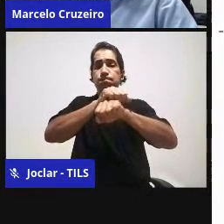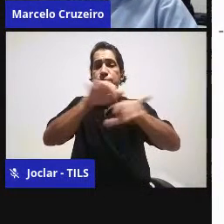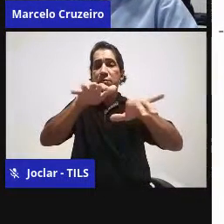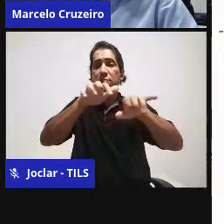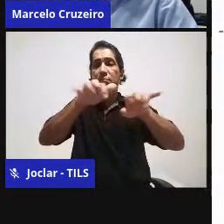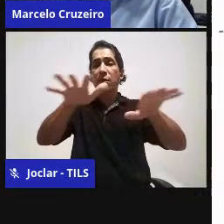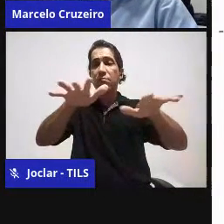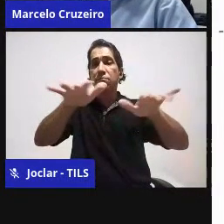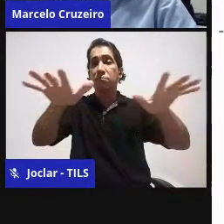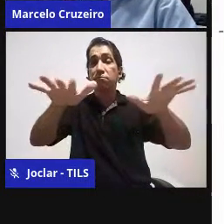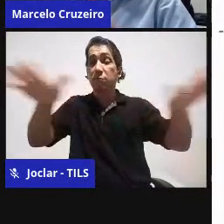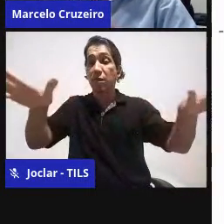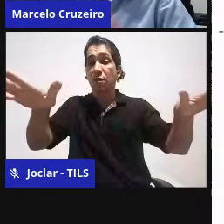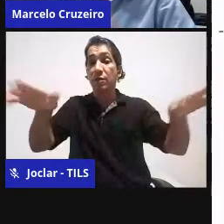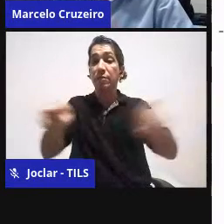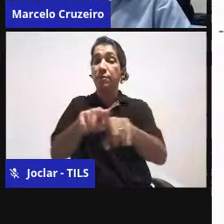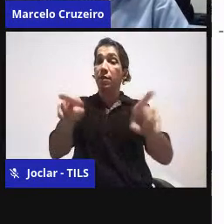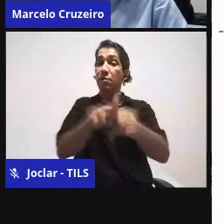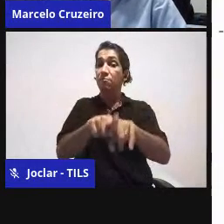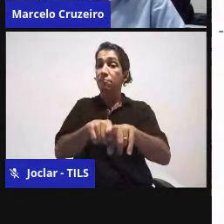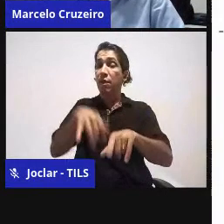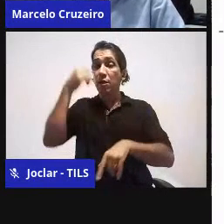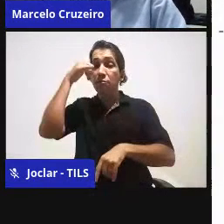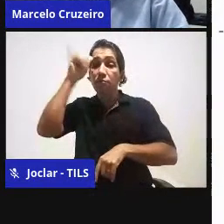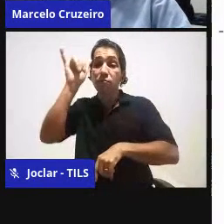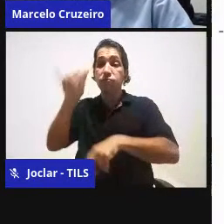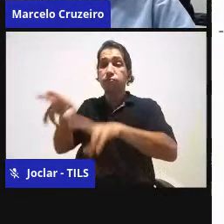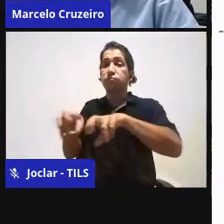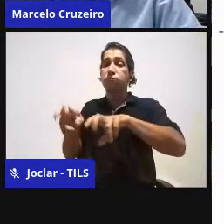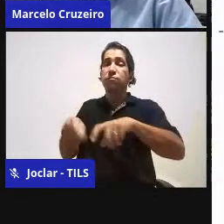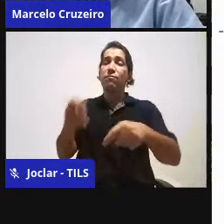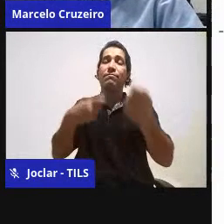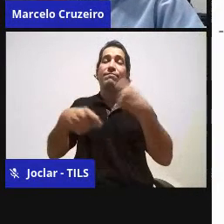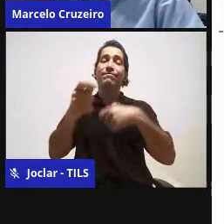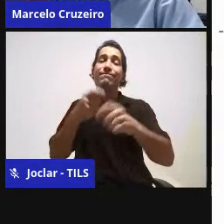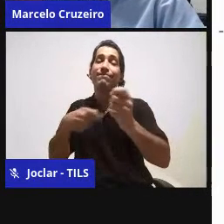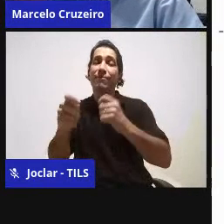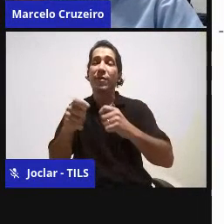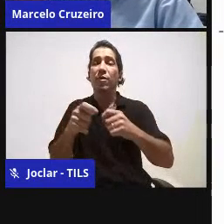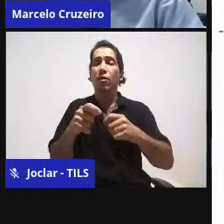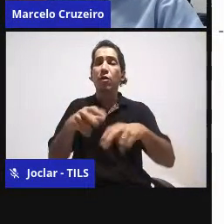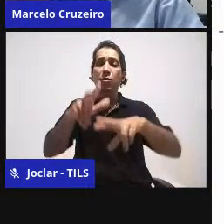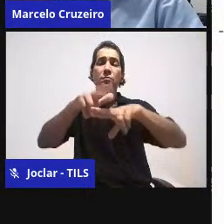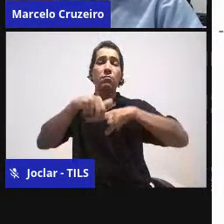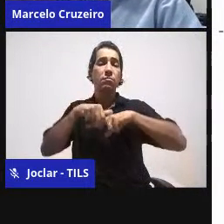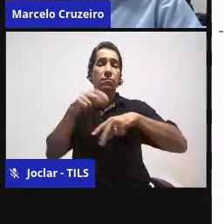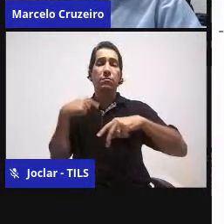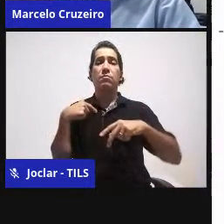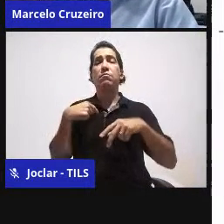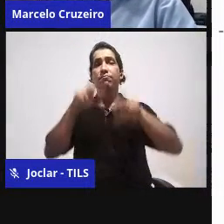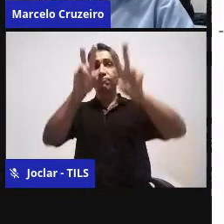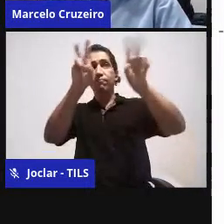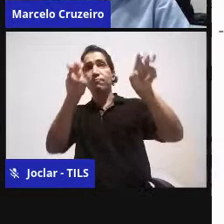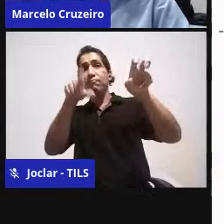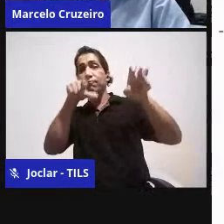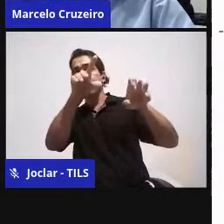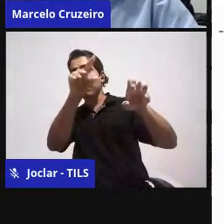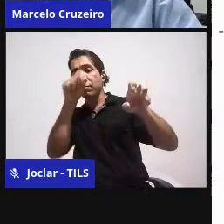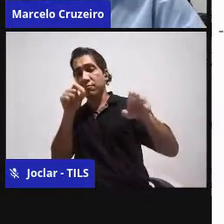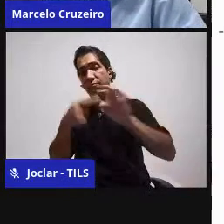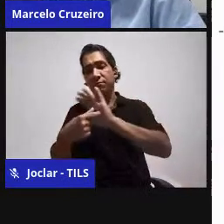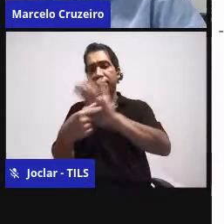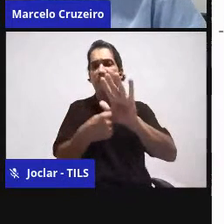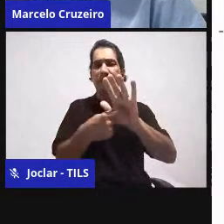no agronegócio. Né, por isso que eu trouxe esse tema aqui. Então, lá em 2011, foi formado um grupo de